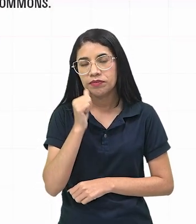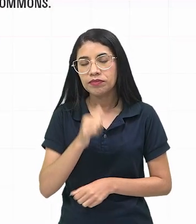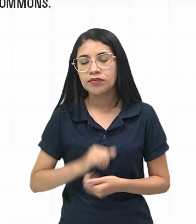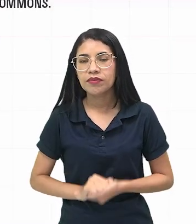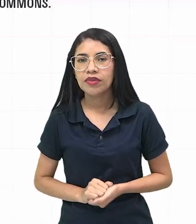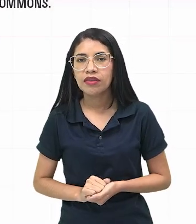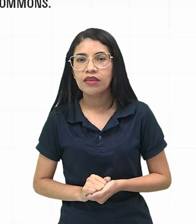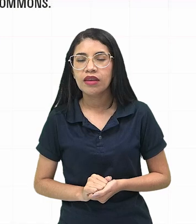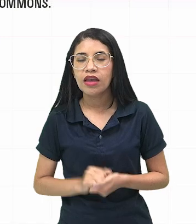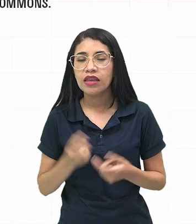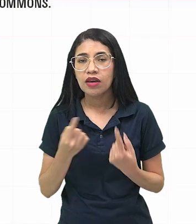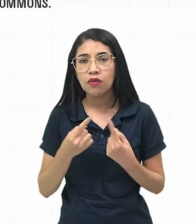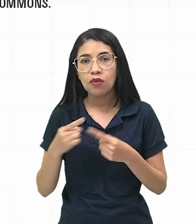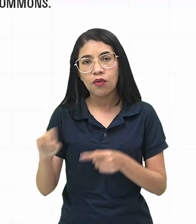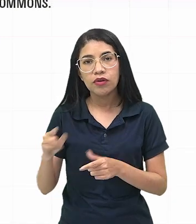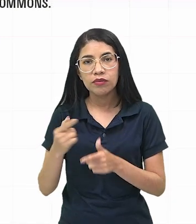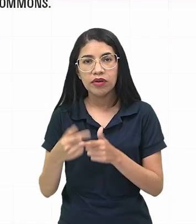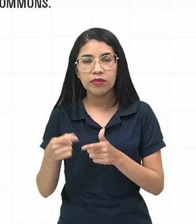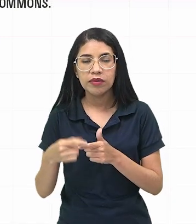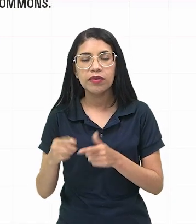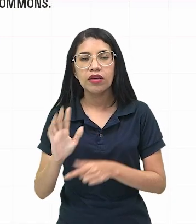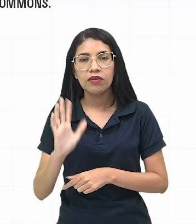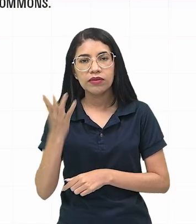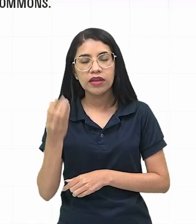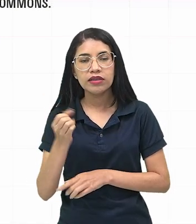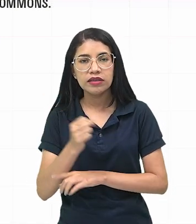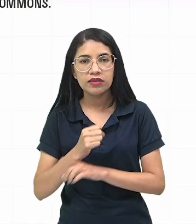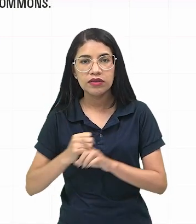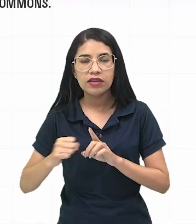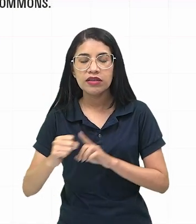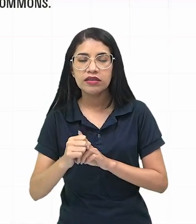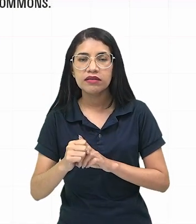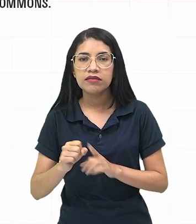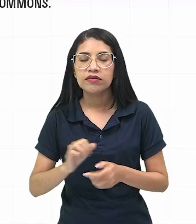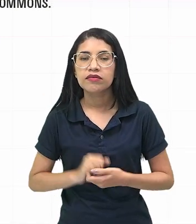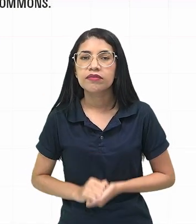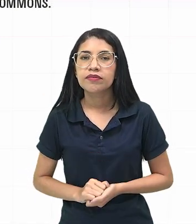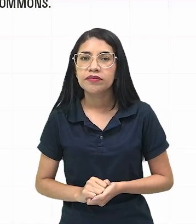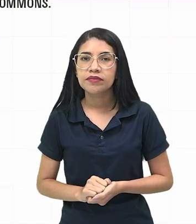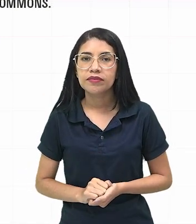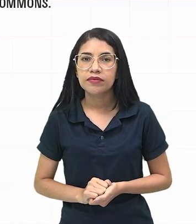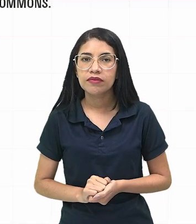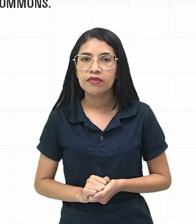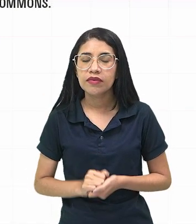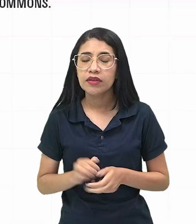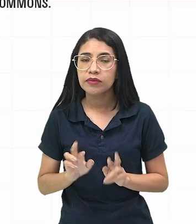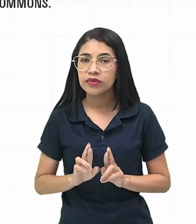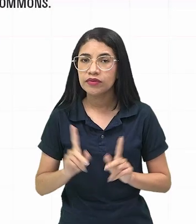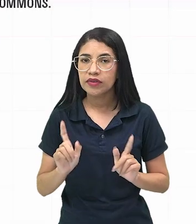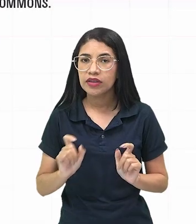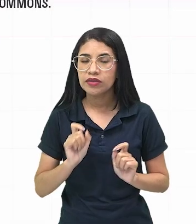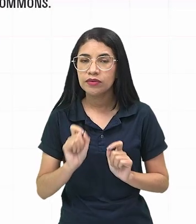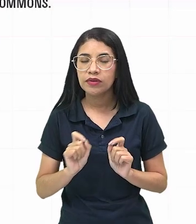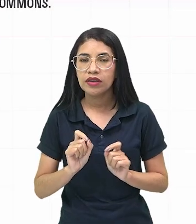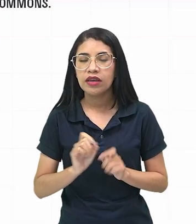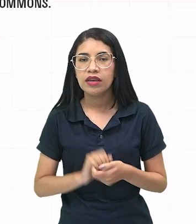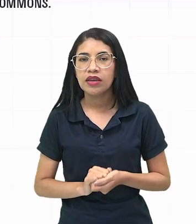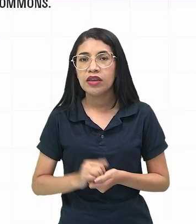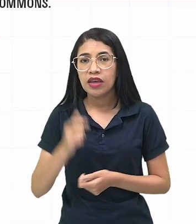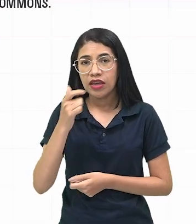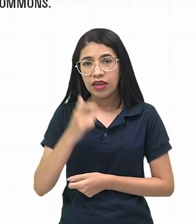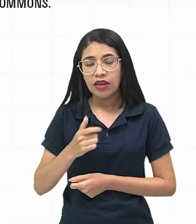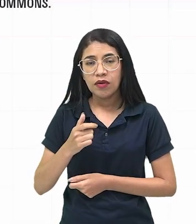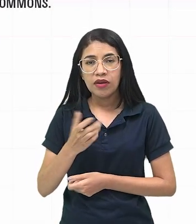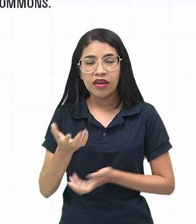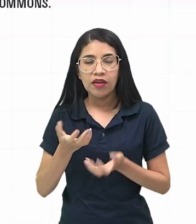protestar contra esse problema social que é o feminicídio. Então, ao contrário, né, do que o professor Jefferson quer